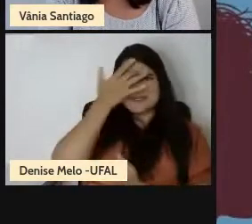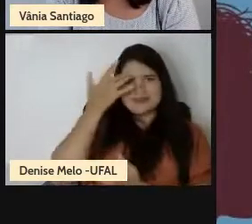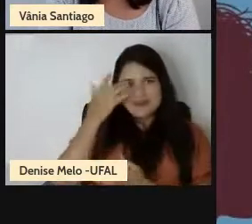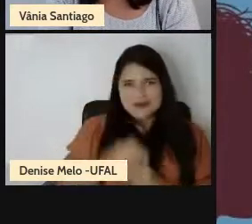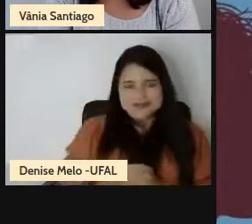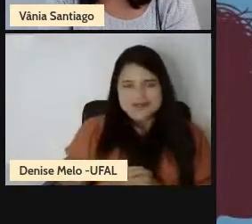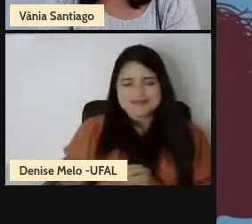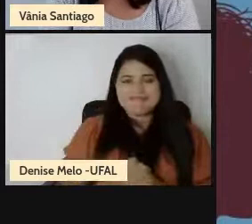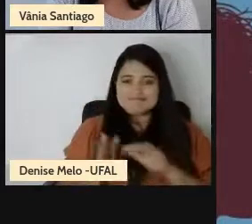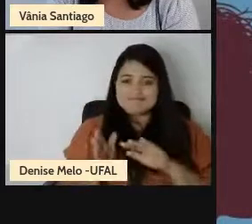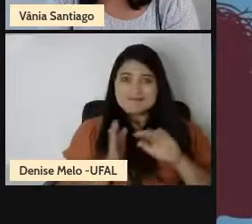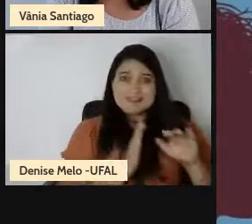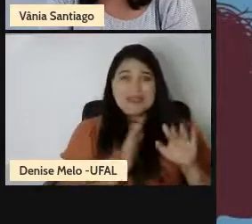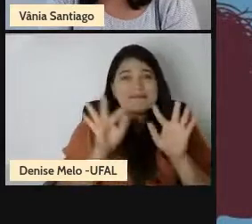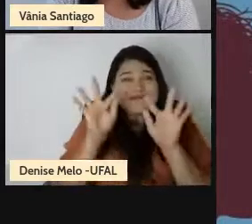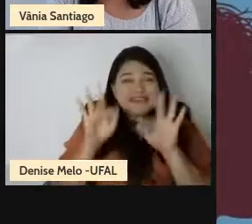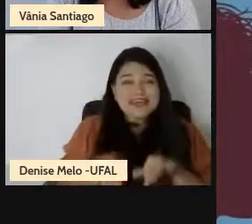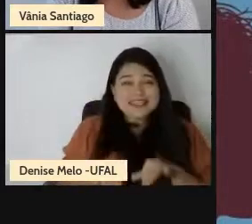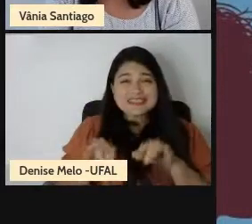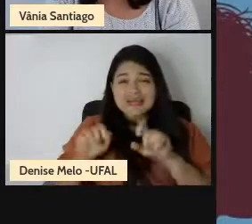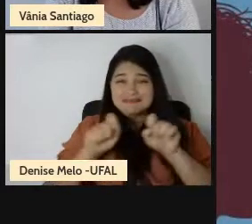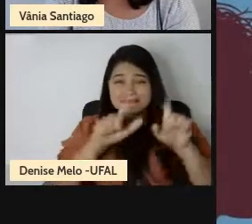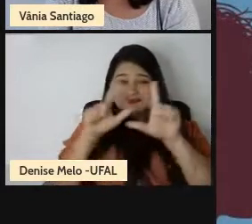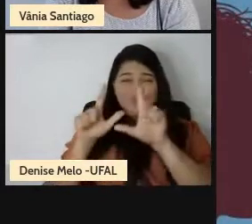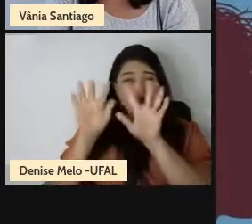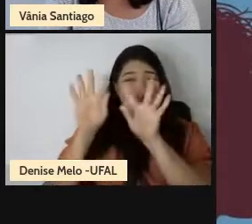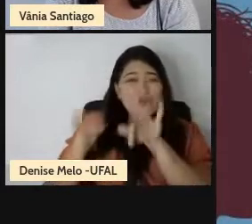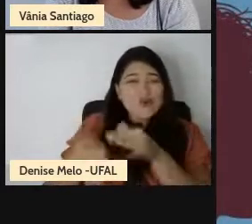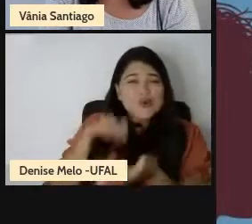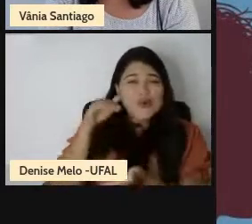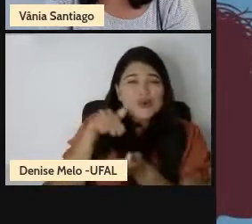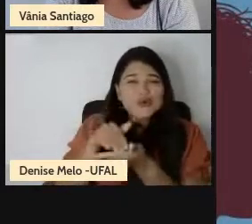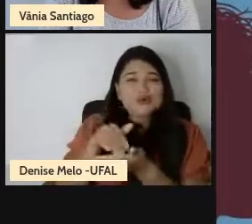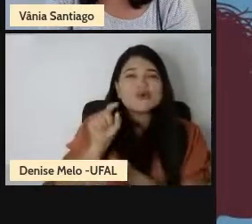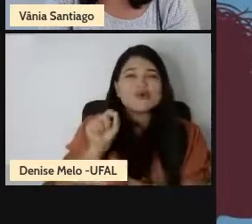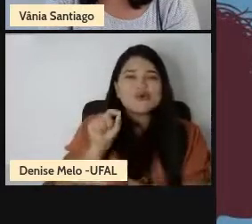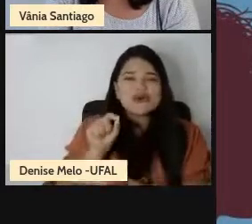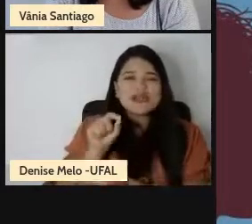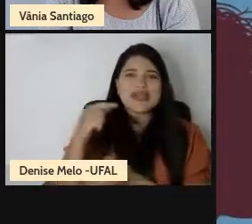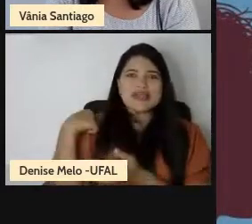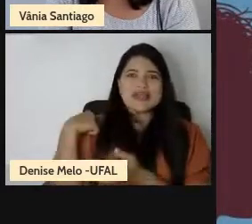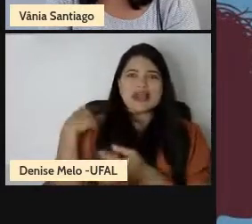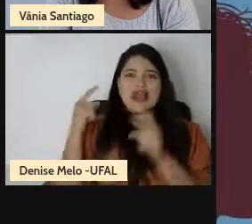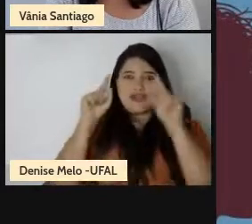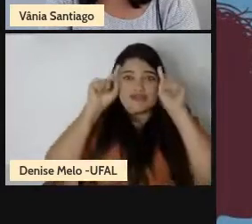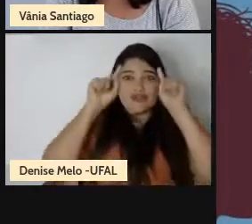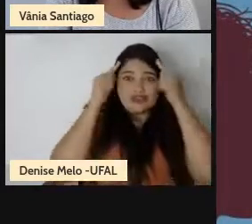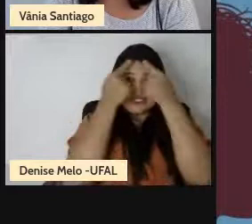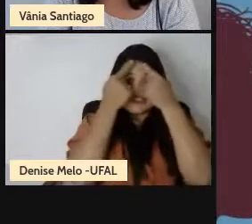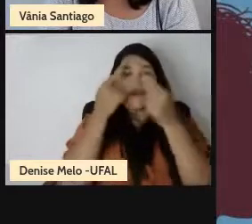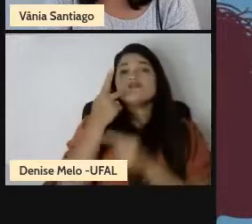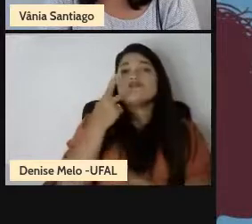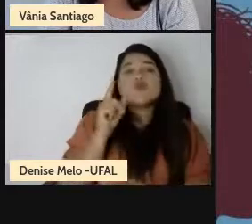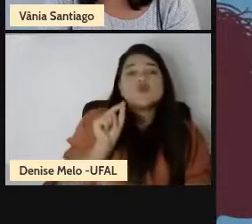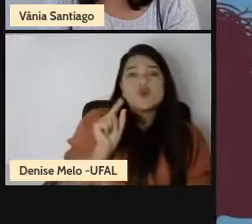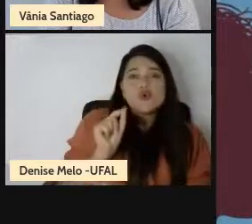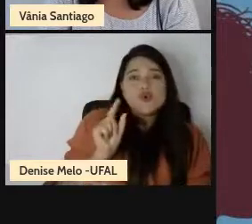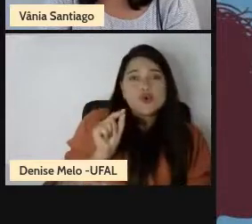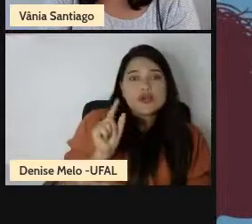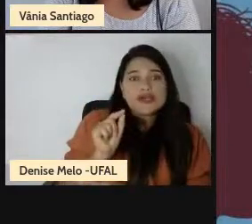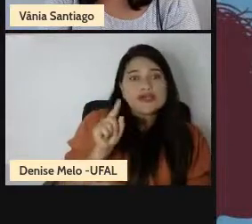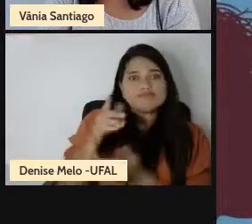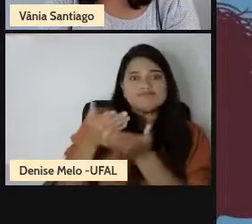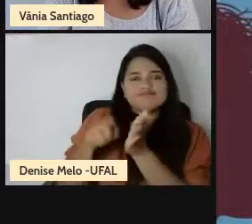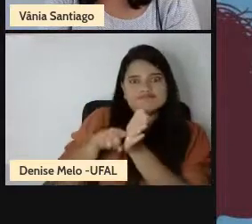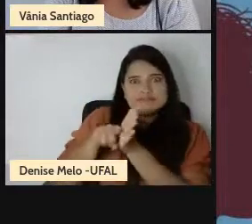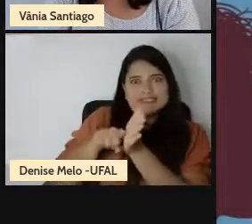Finalizando, então, meu último slide, eu retomo a citação do Voloshinov, que vai dizer